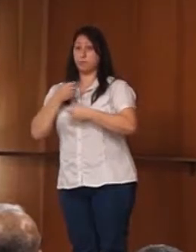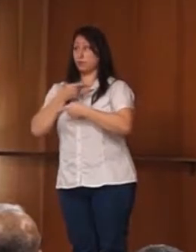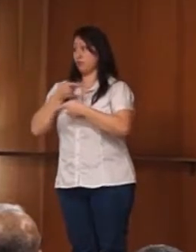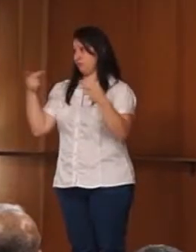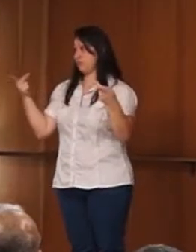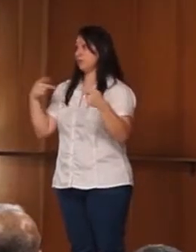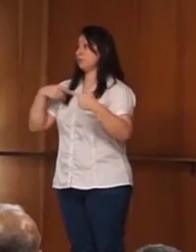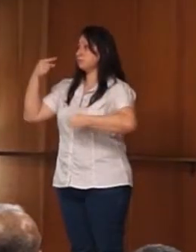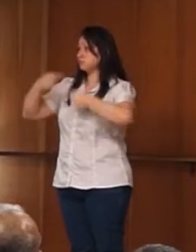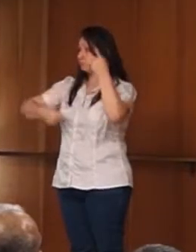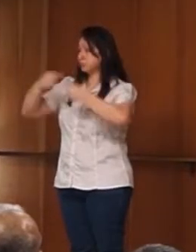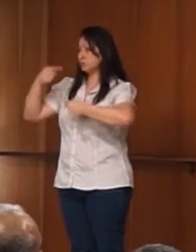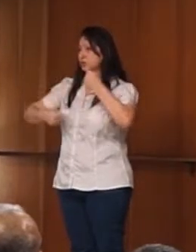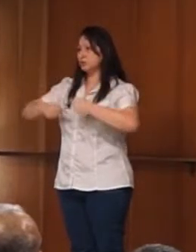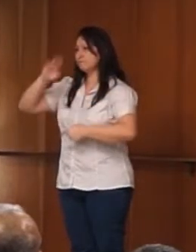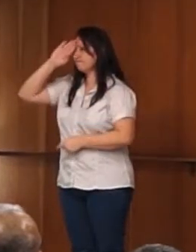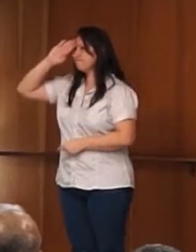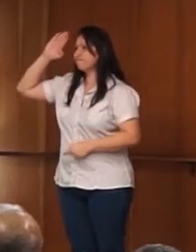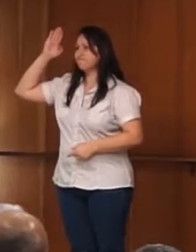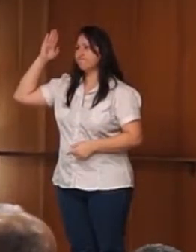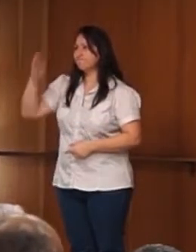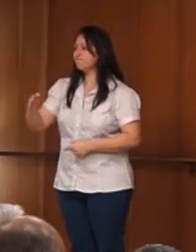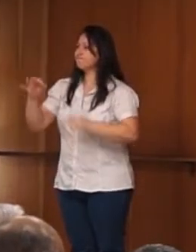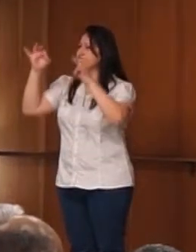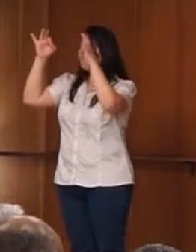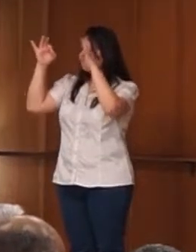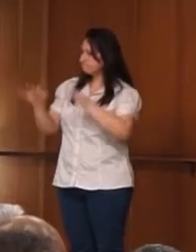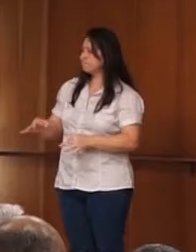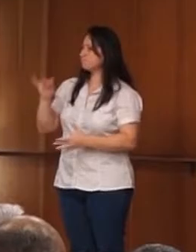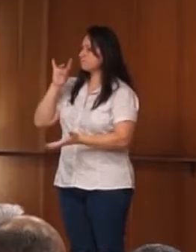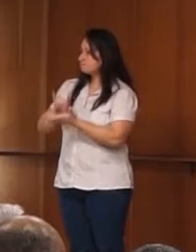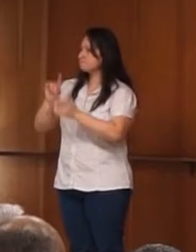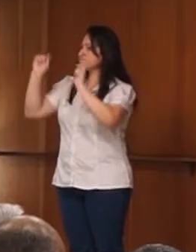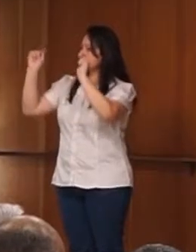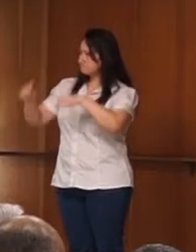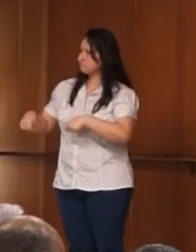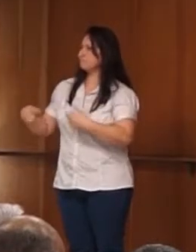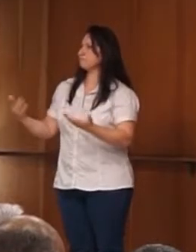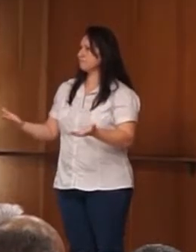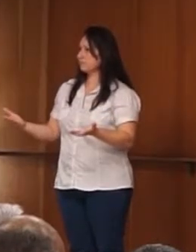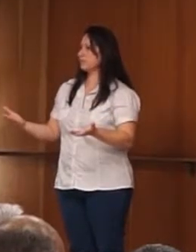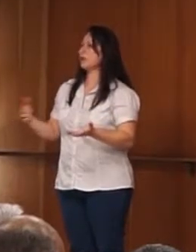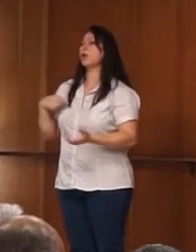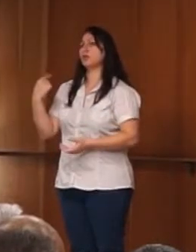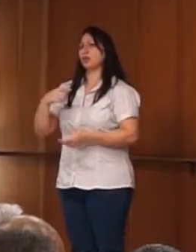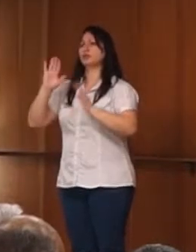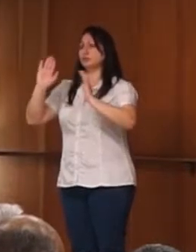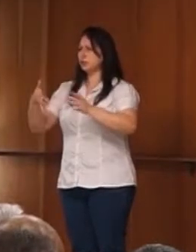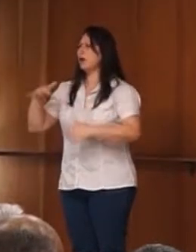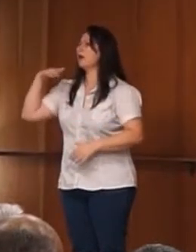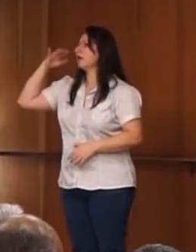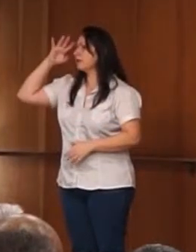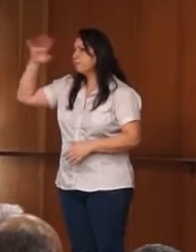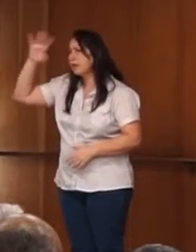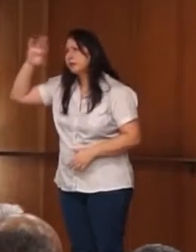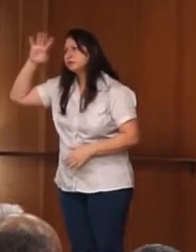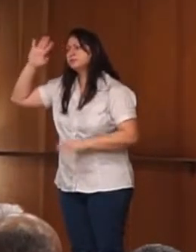política extremamente acertada e eficiente, como todos nós imaginávamos. Ela encontra